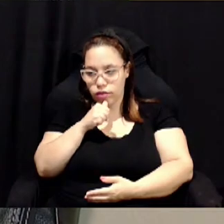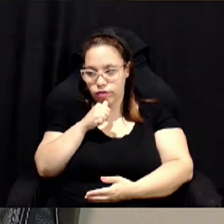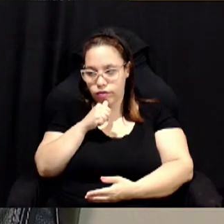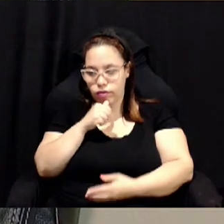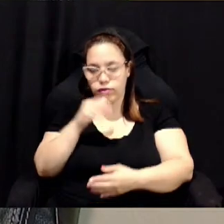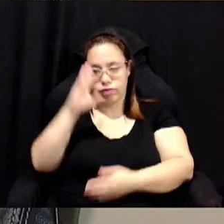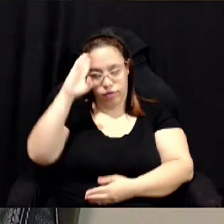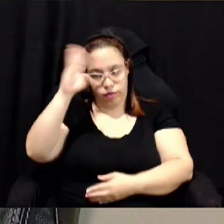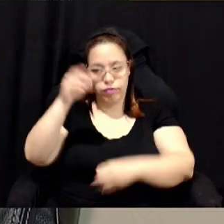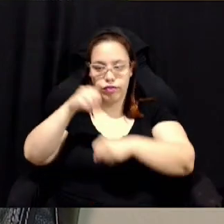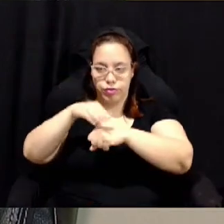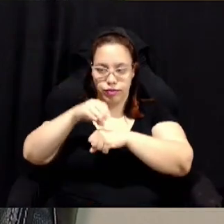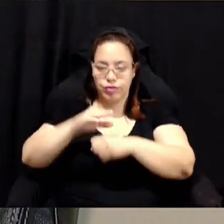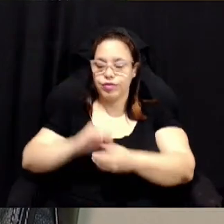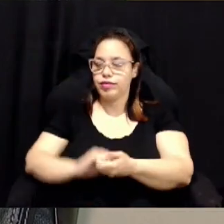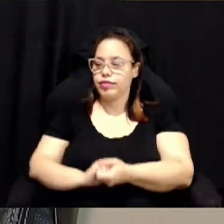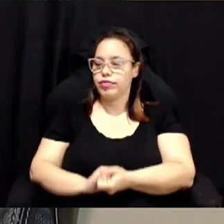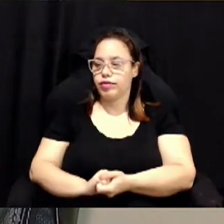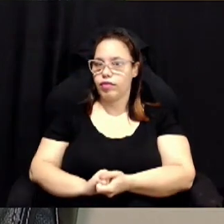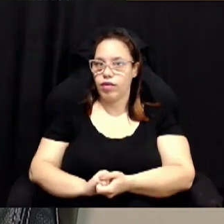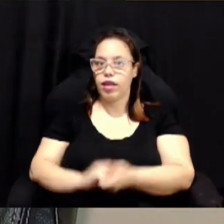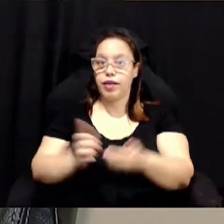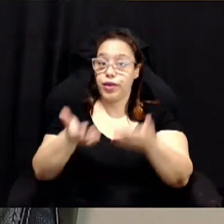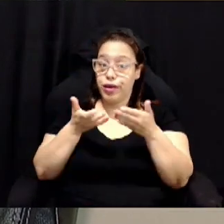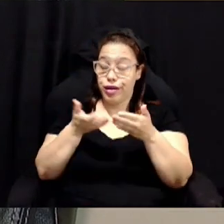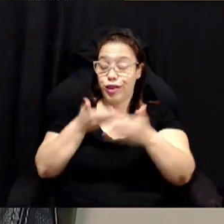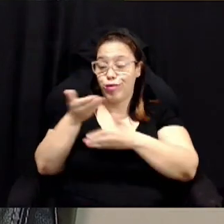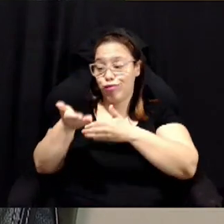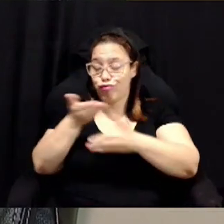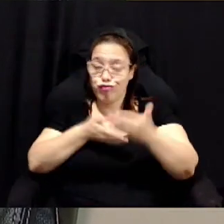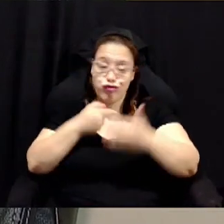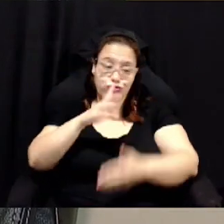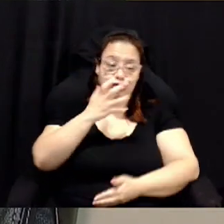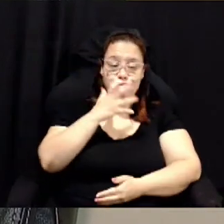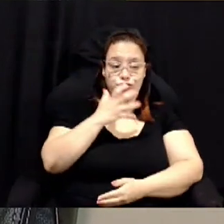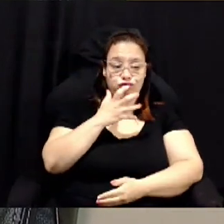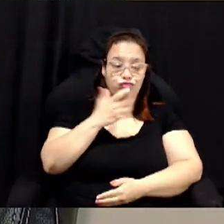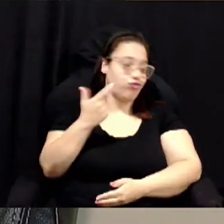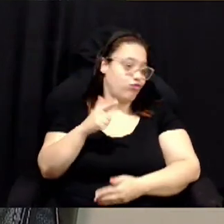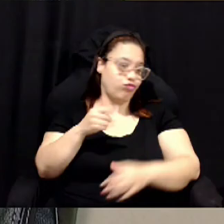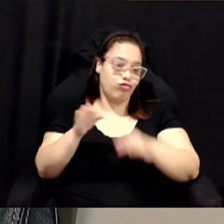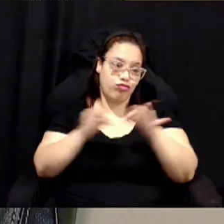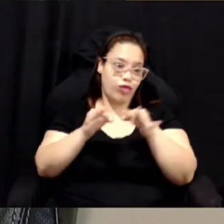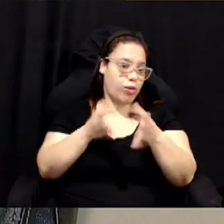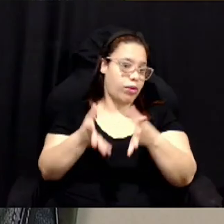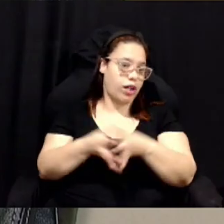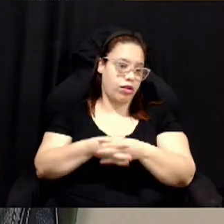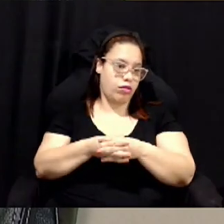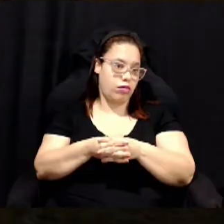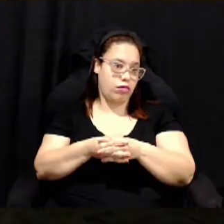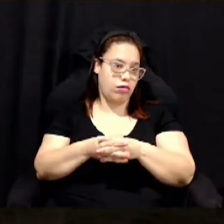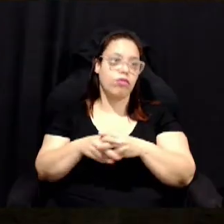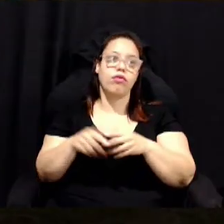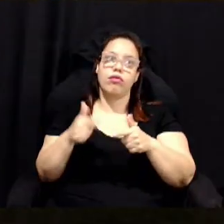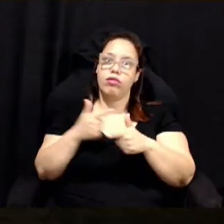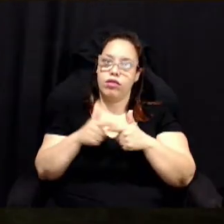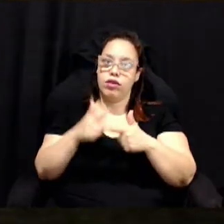orientação. Não adianta você querer participar, querer ir com o seu cachorro, mas se ele não estiver apto, vai prejudicar muito a saúde dele.